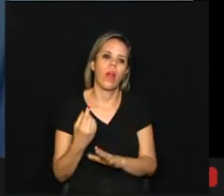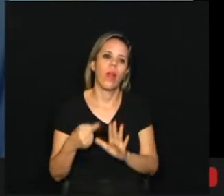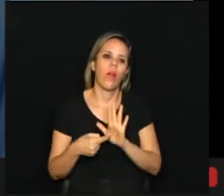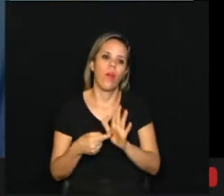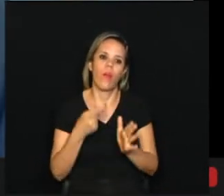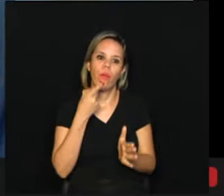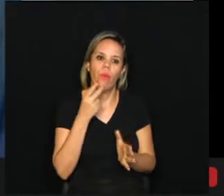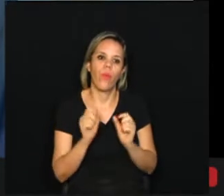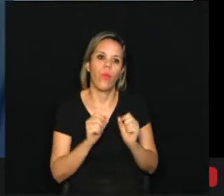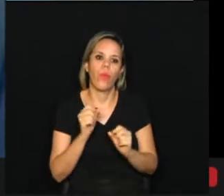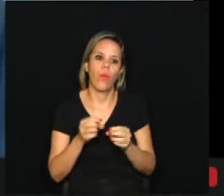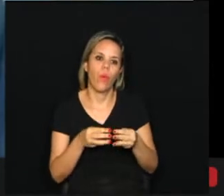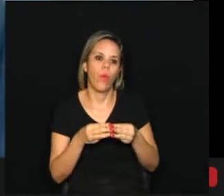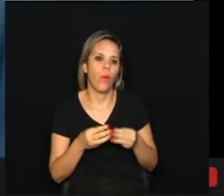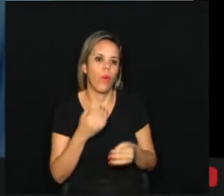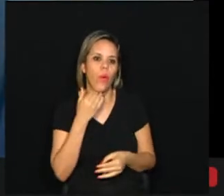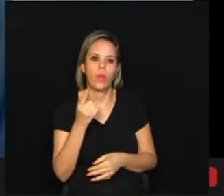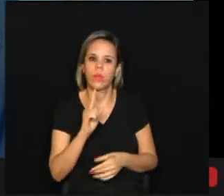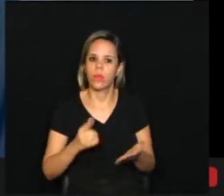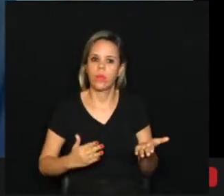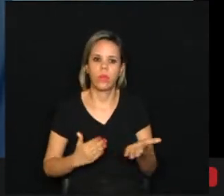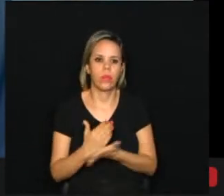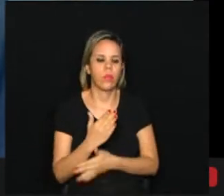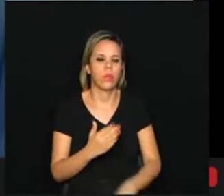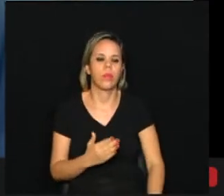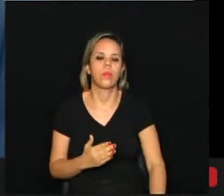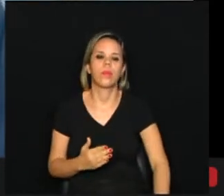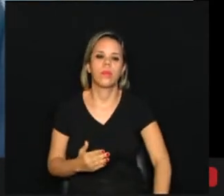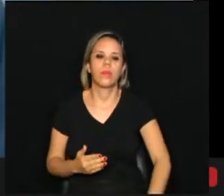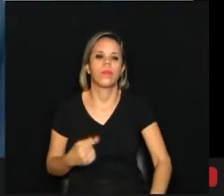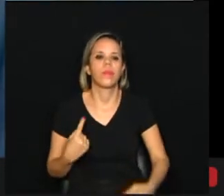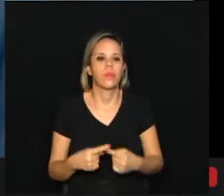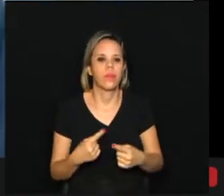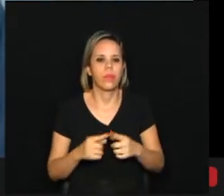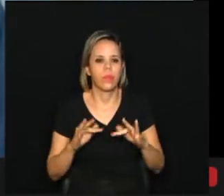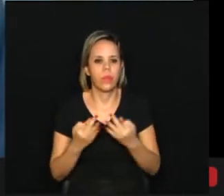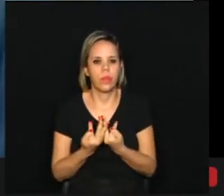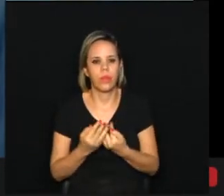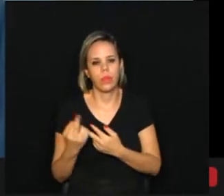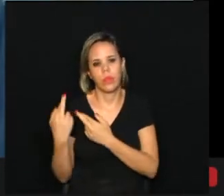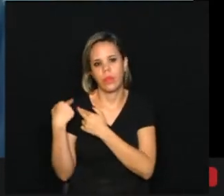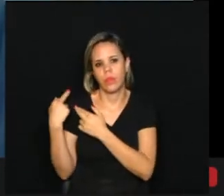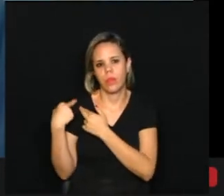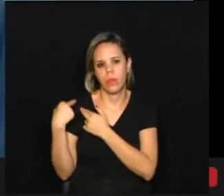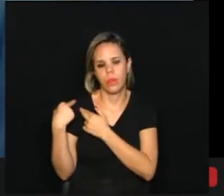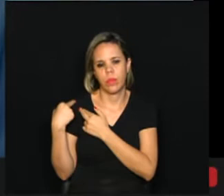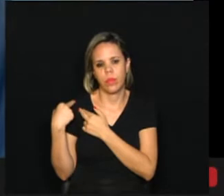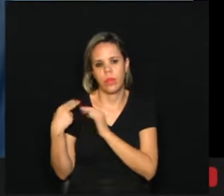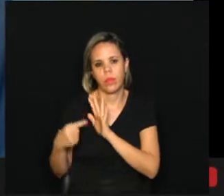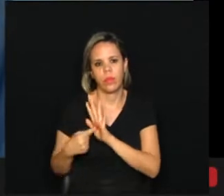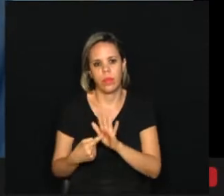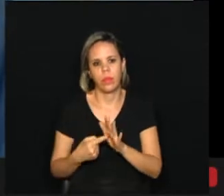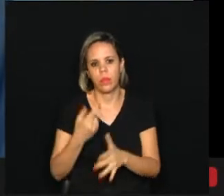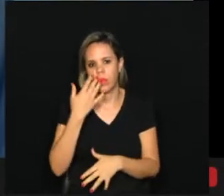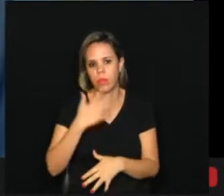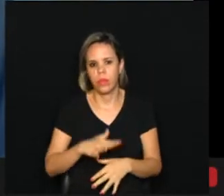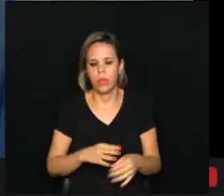que a moção não deveria ser aprovada porque era a família responsável pela exposição da